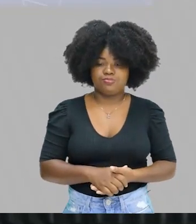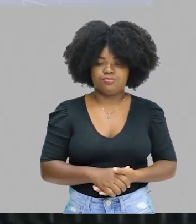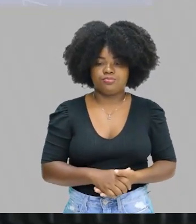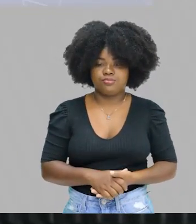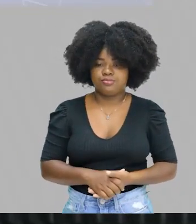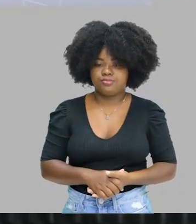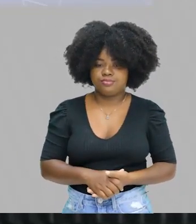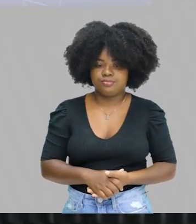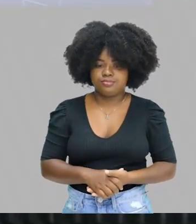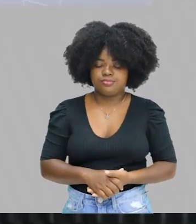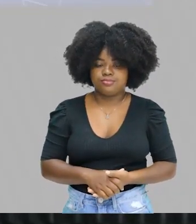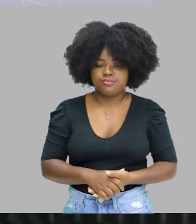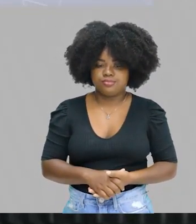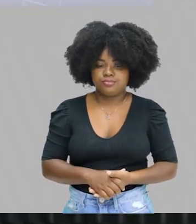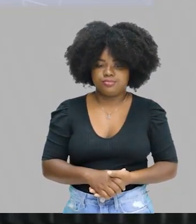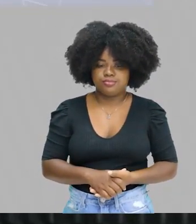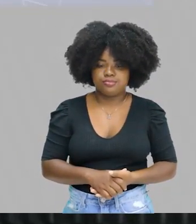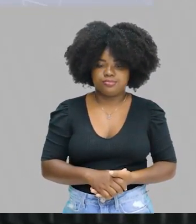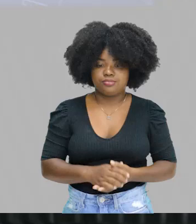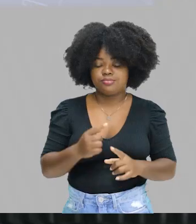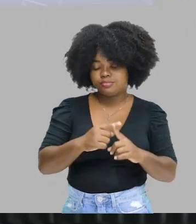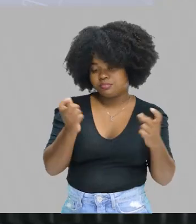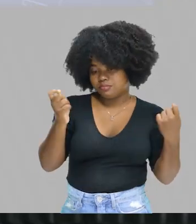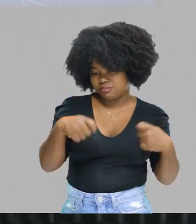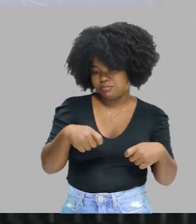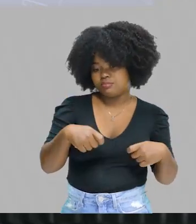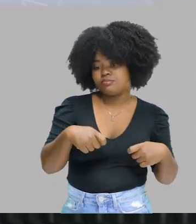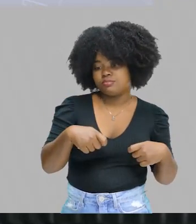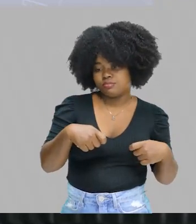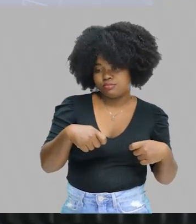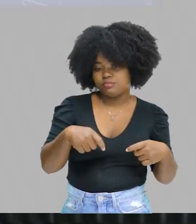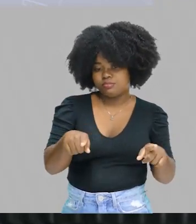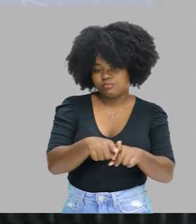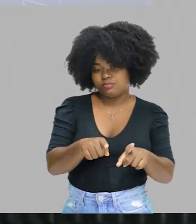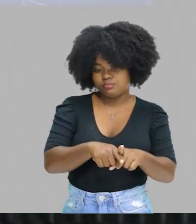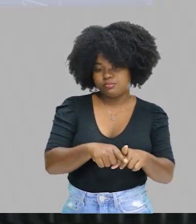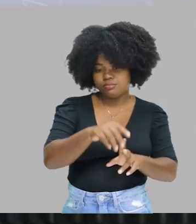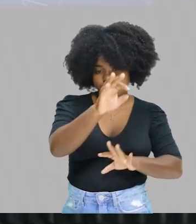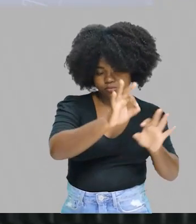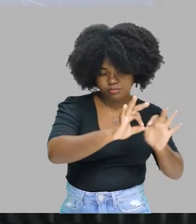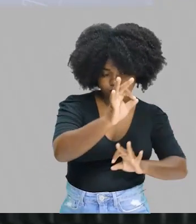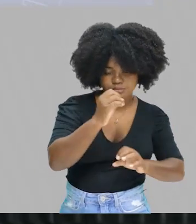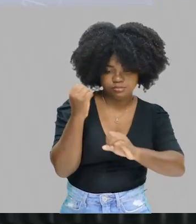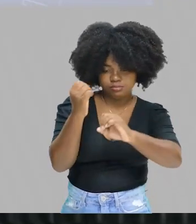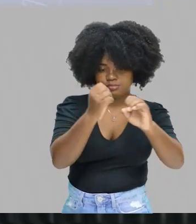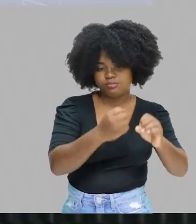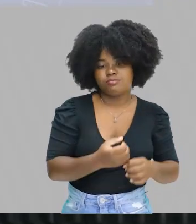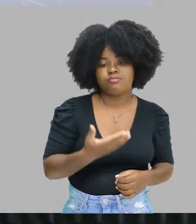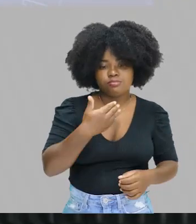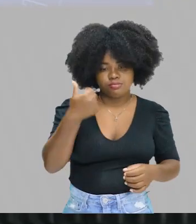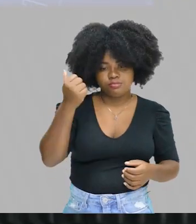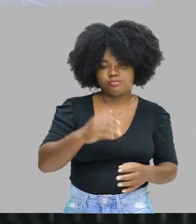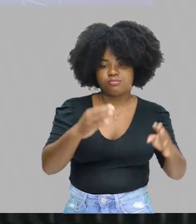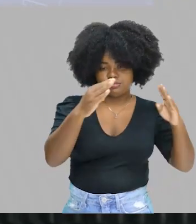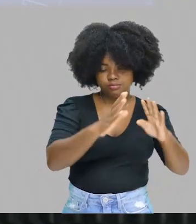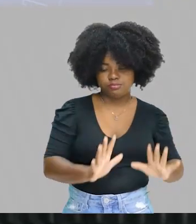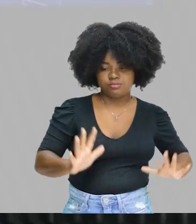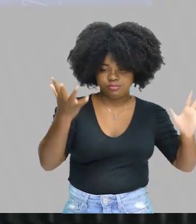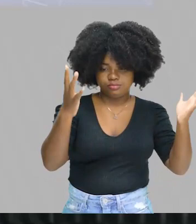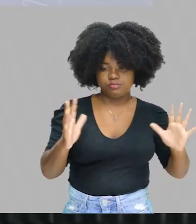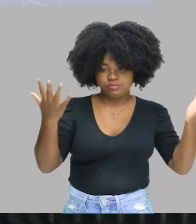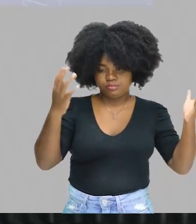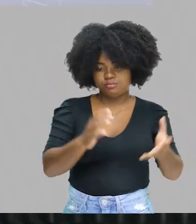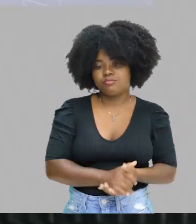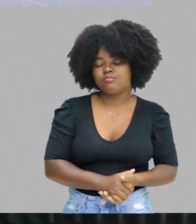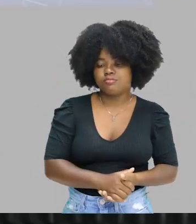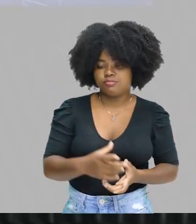né, se eu errei, e o professor de química, mas ele pode ser moldado e você pode fazer esculturas fantásticas. Tanto é que as casas de festas fazem modelagem através